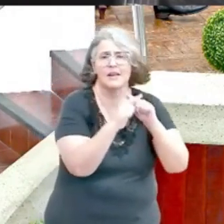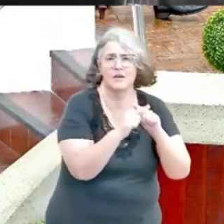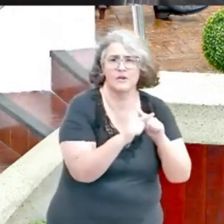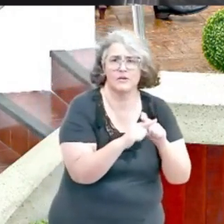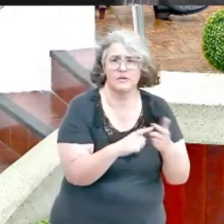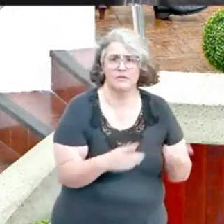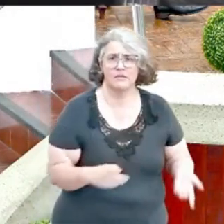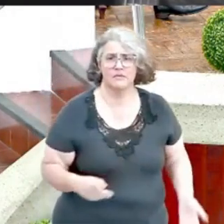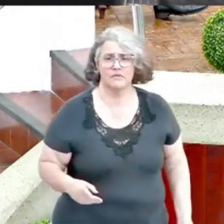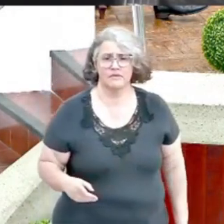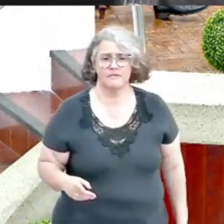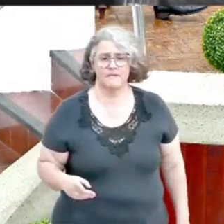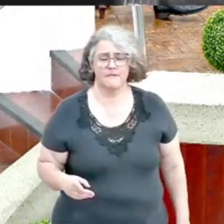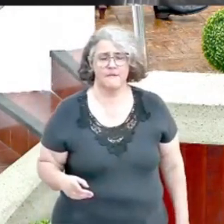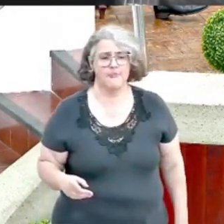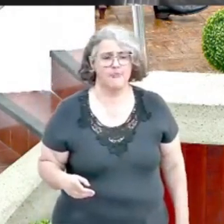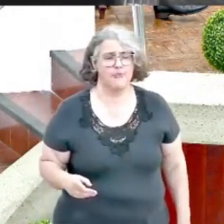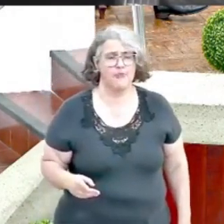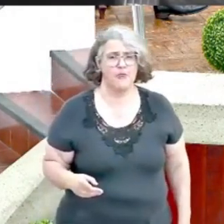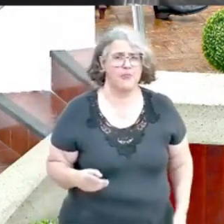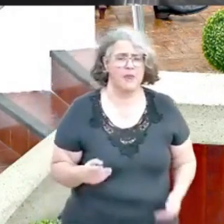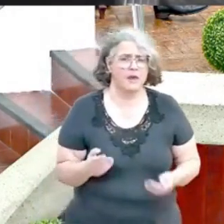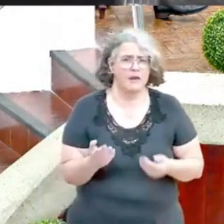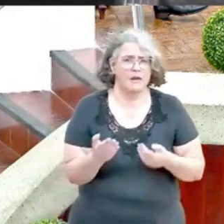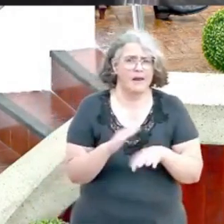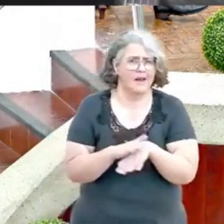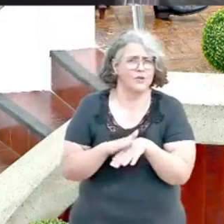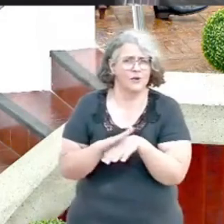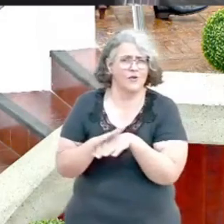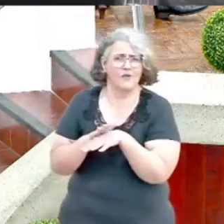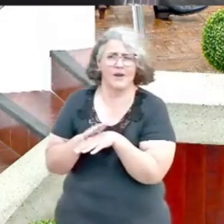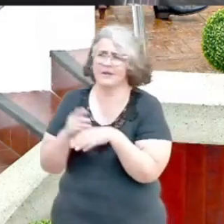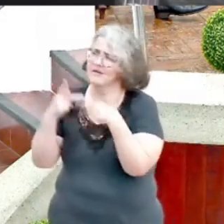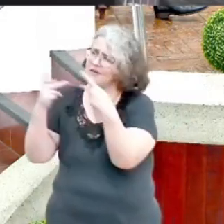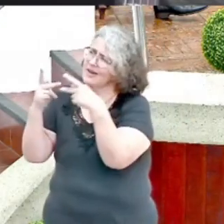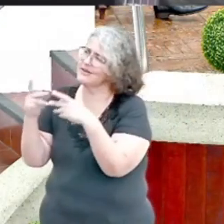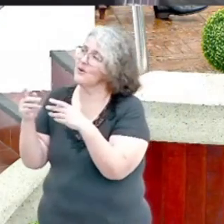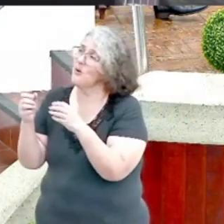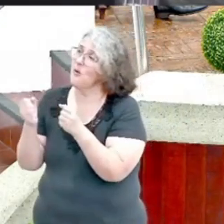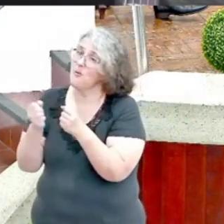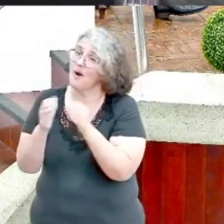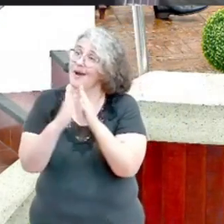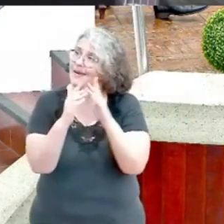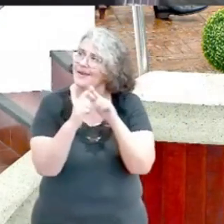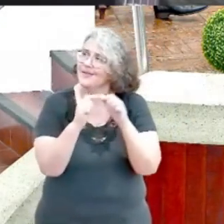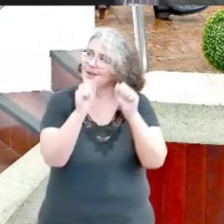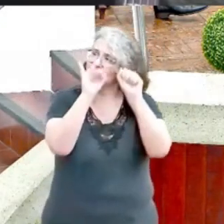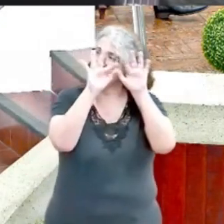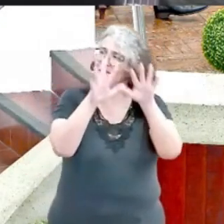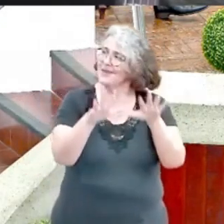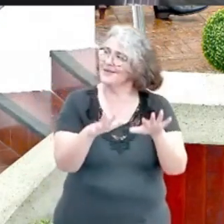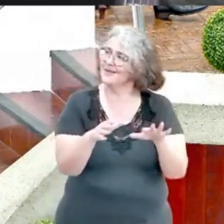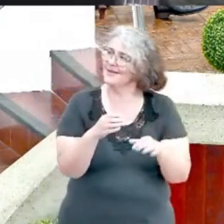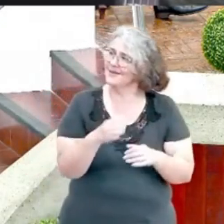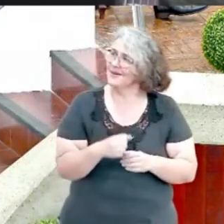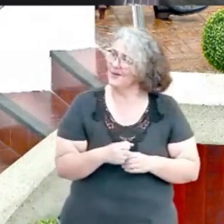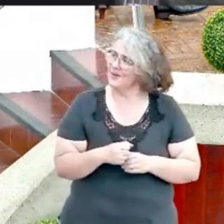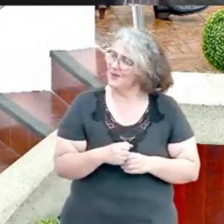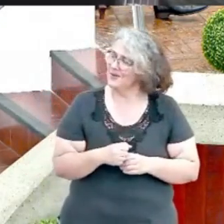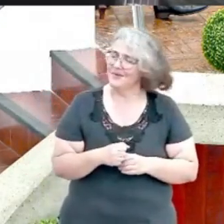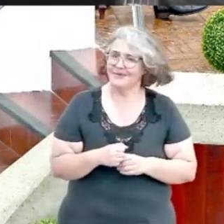Será que suas conversas à mesa são sobre como a igreja é bênção de Deus? Ou sobre como a reunião do conselho é